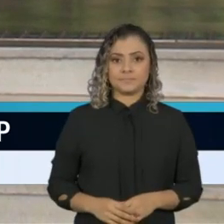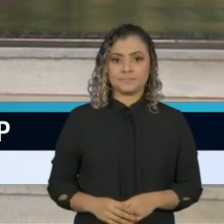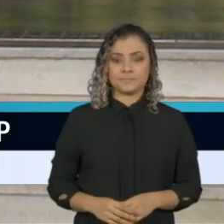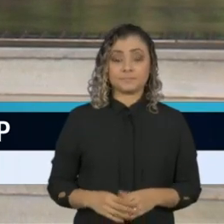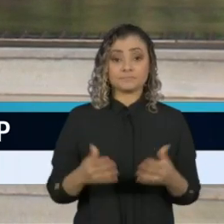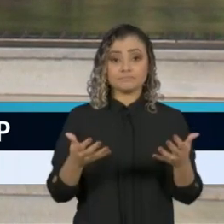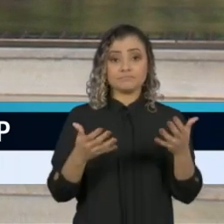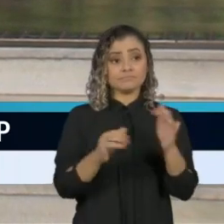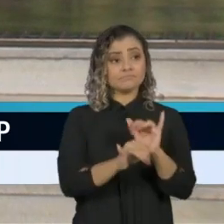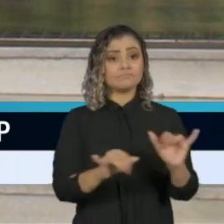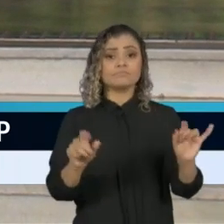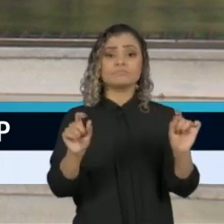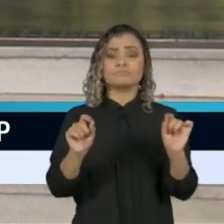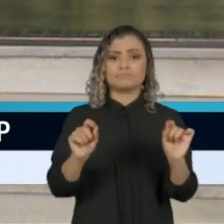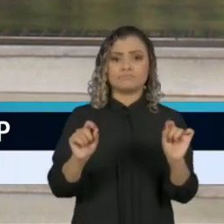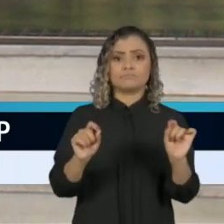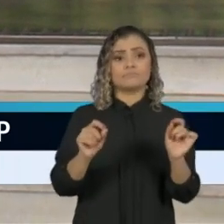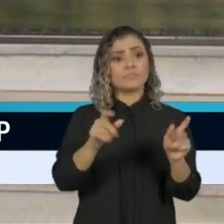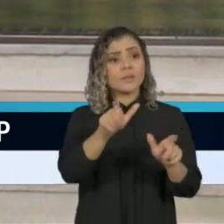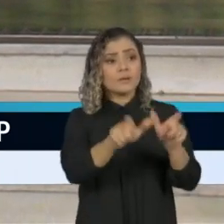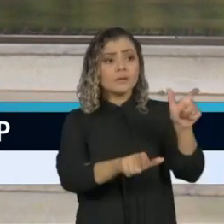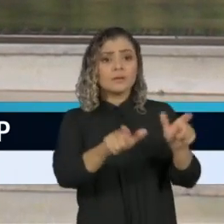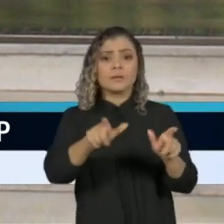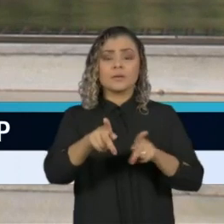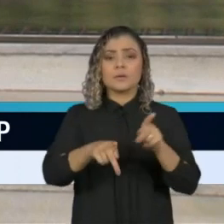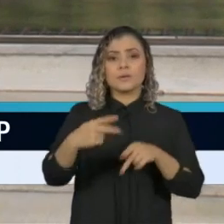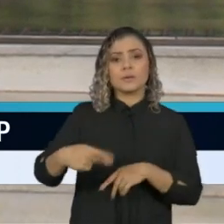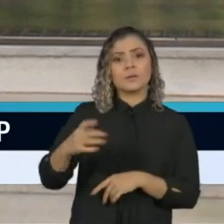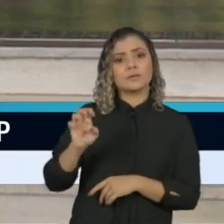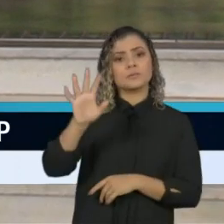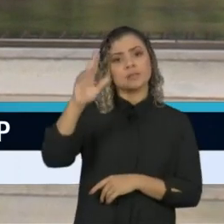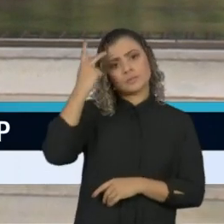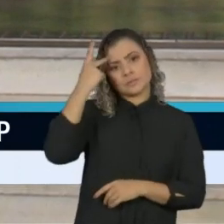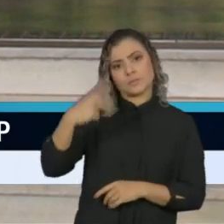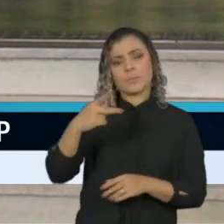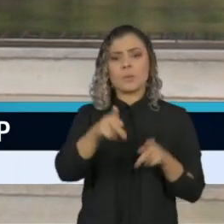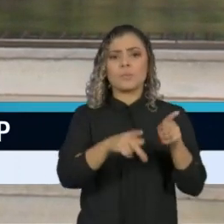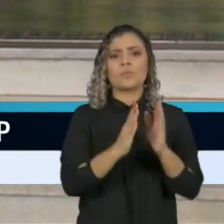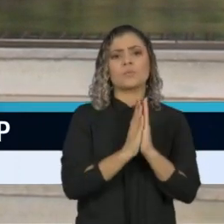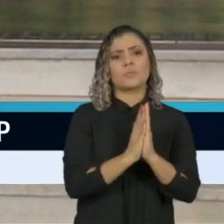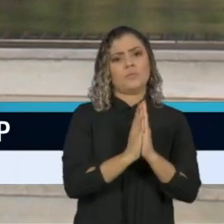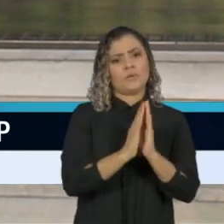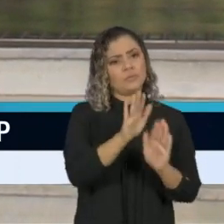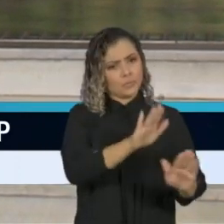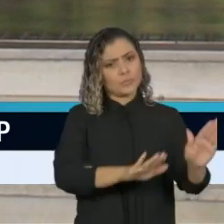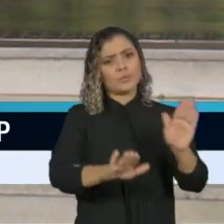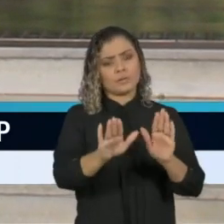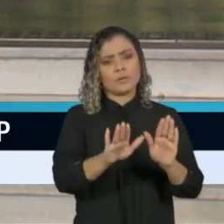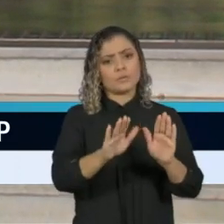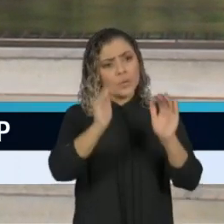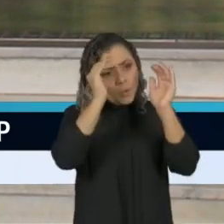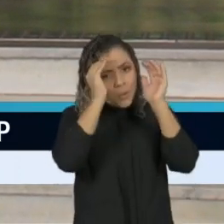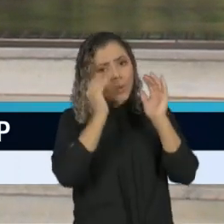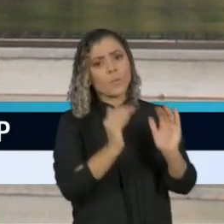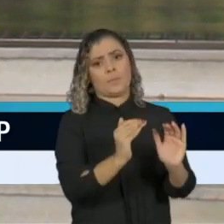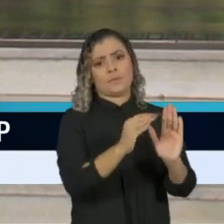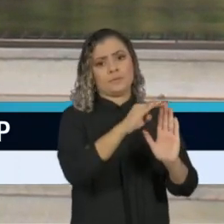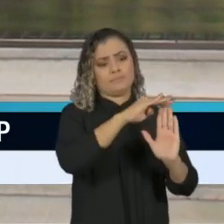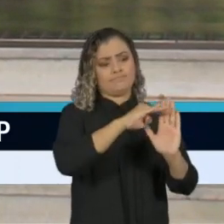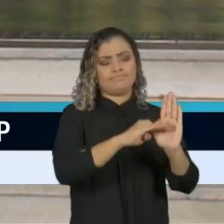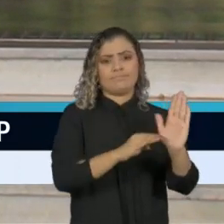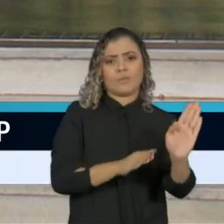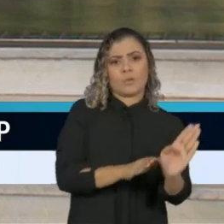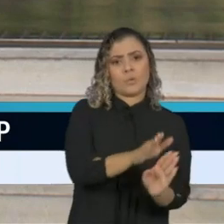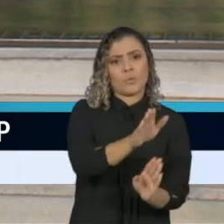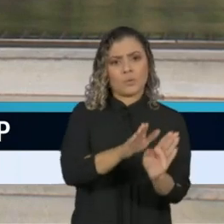Quero destacar também e pedir à população do Estado de São Paulo, mais uma vez, que tome cuidado e que obedeça à